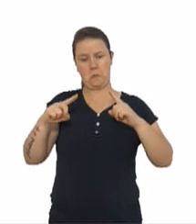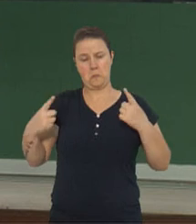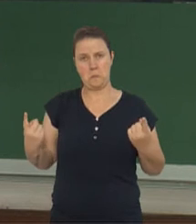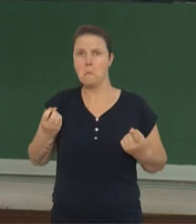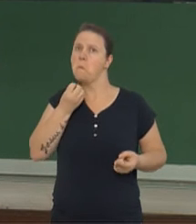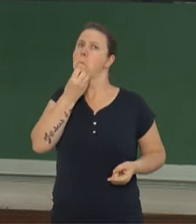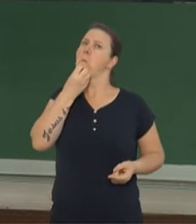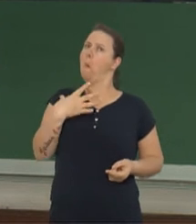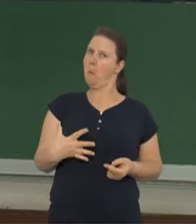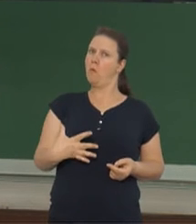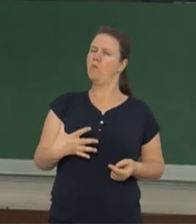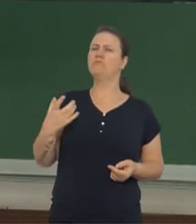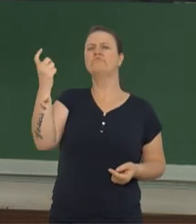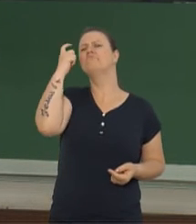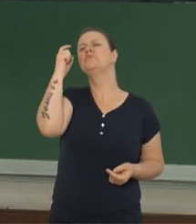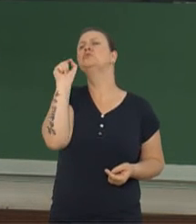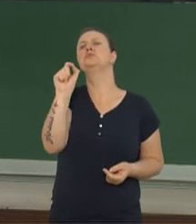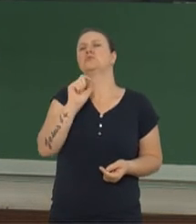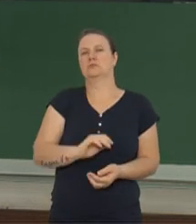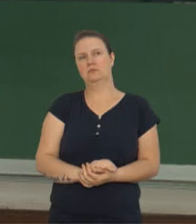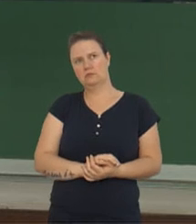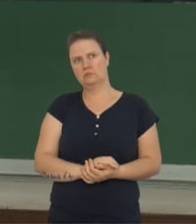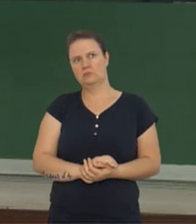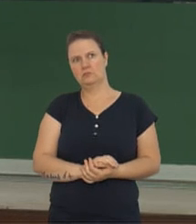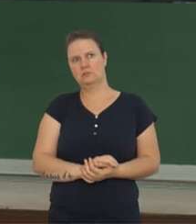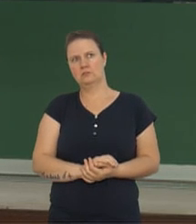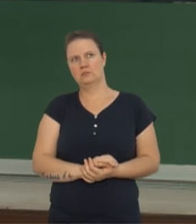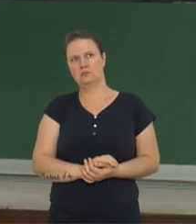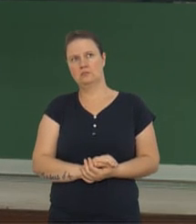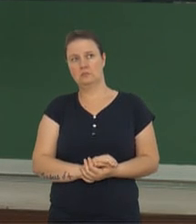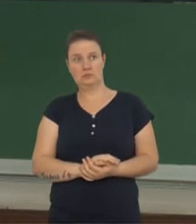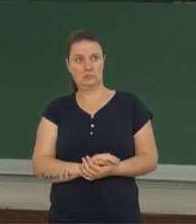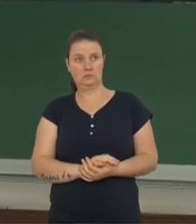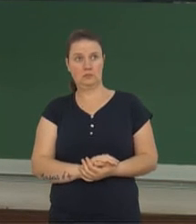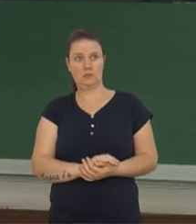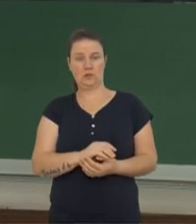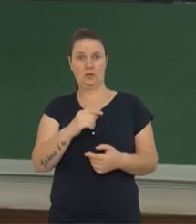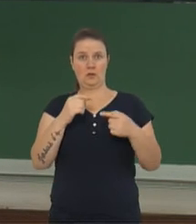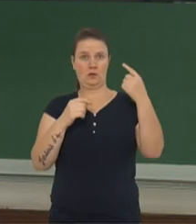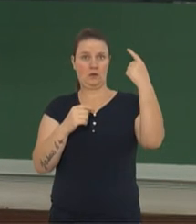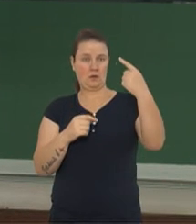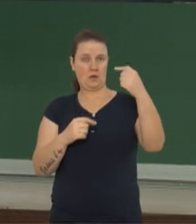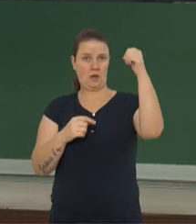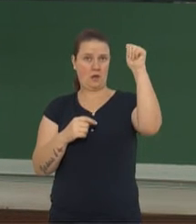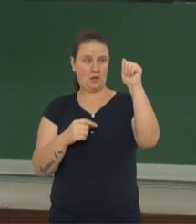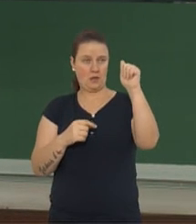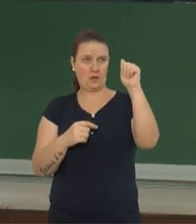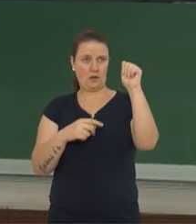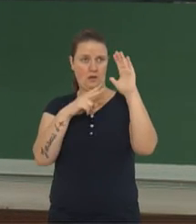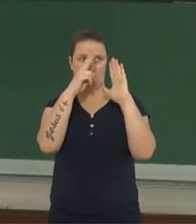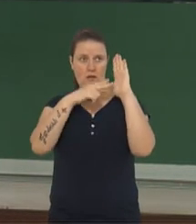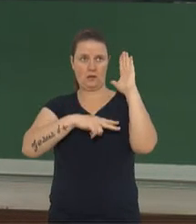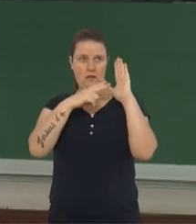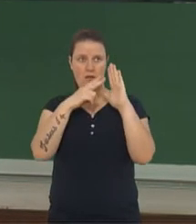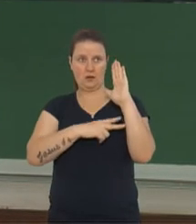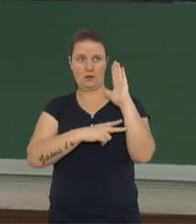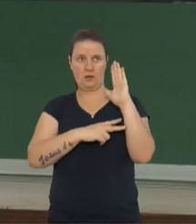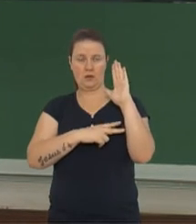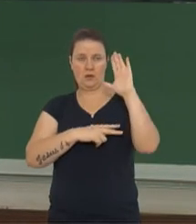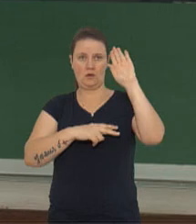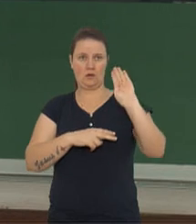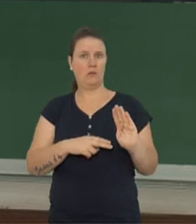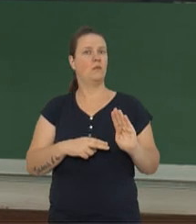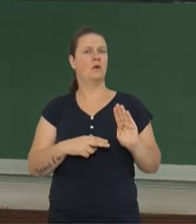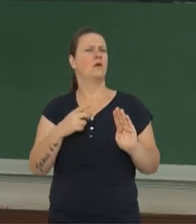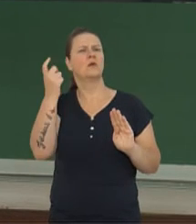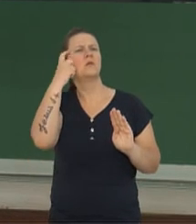¿Qué pensáis? Más bien se alegraron, más acentuado, bien se alegraron. ¿Qué